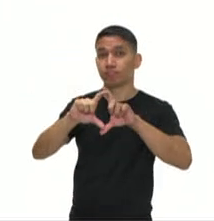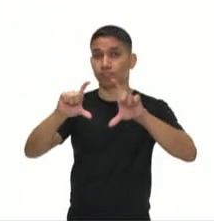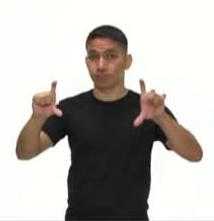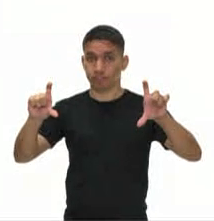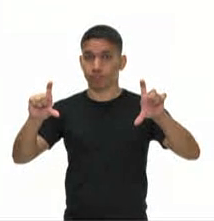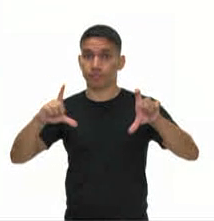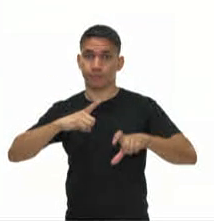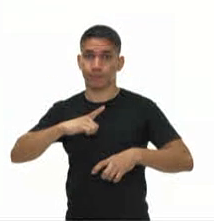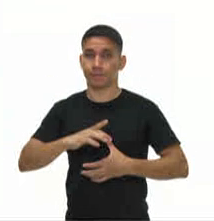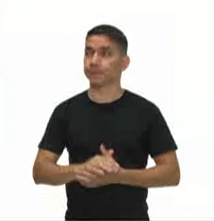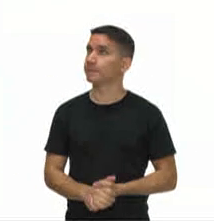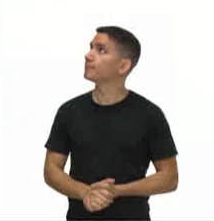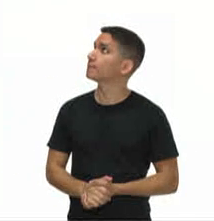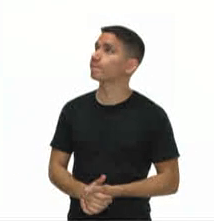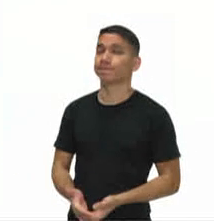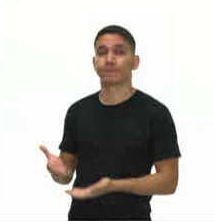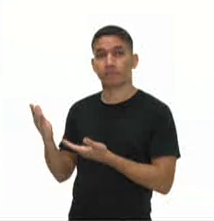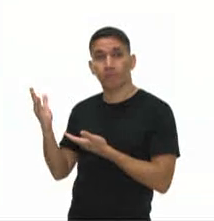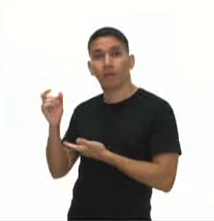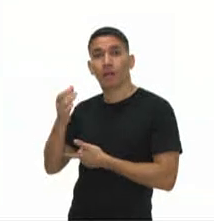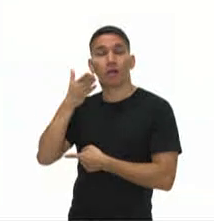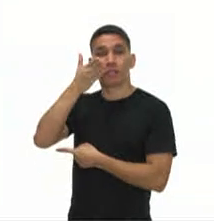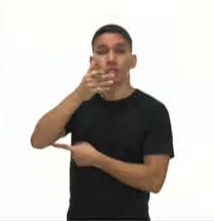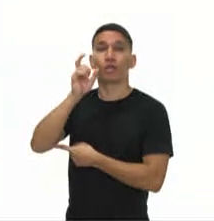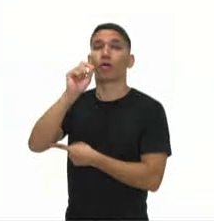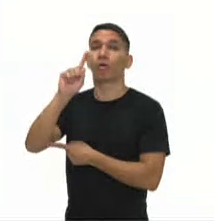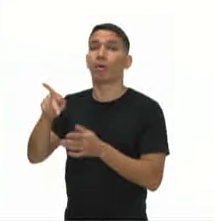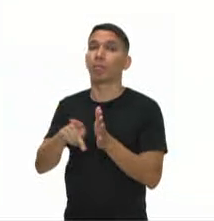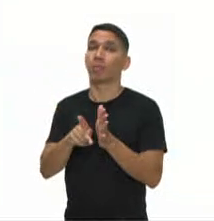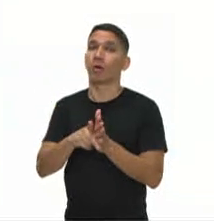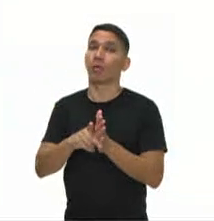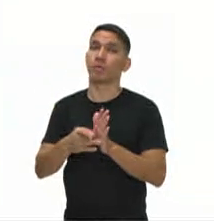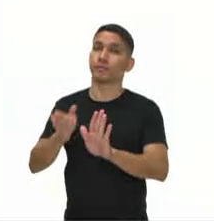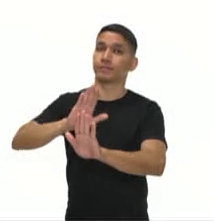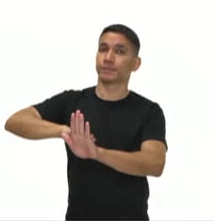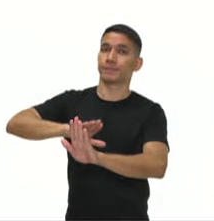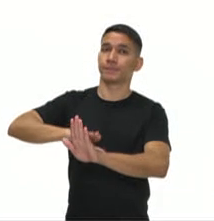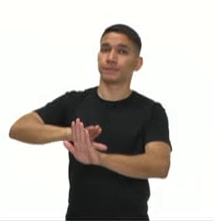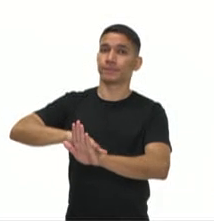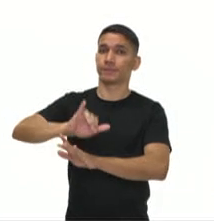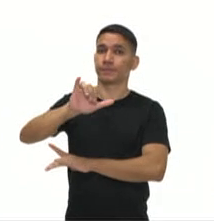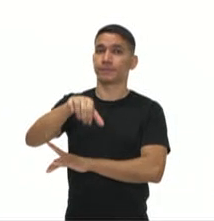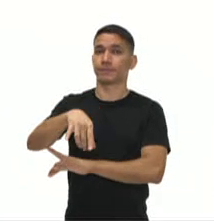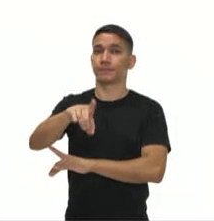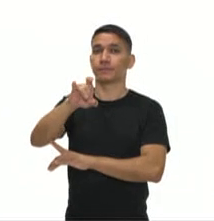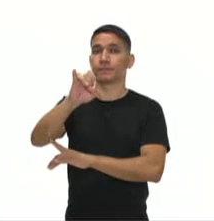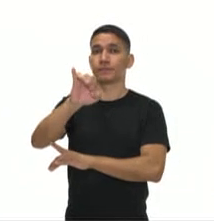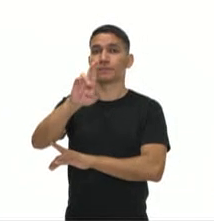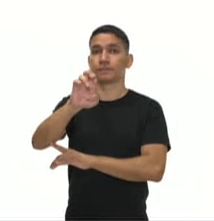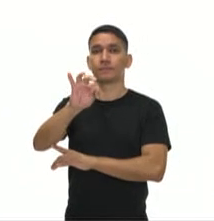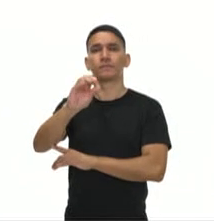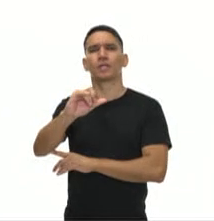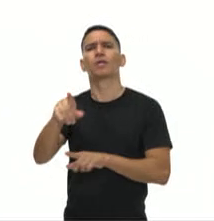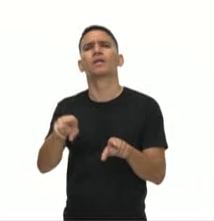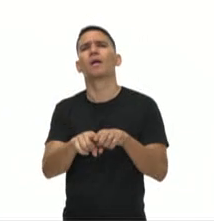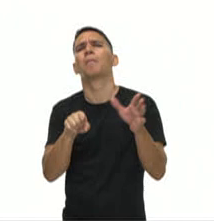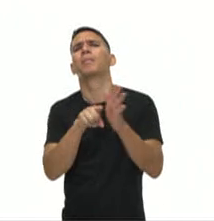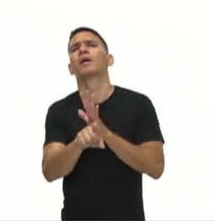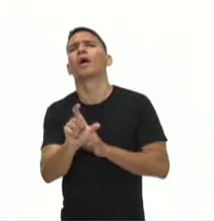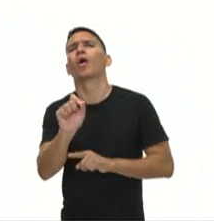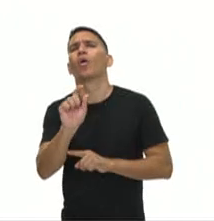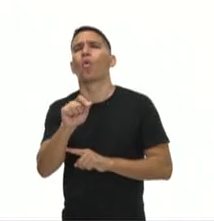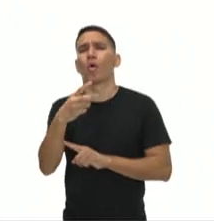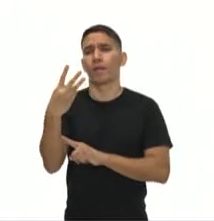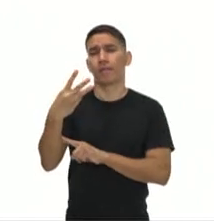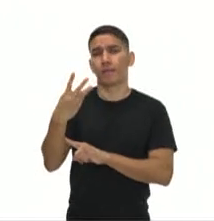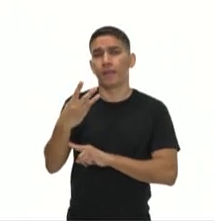passagem? Então, o discurso indireto. E aí eu pergunto, no terceiro período recortado,